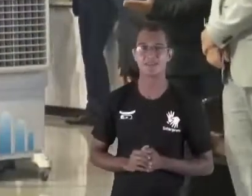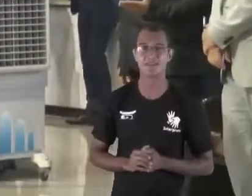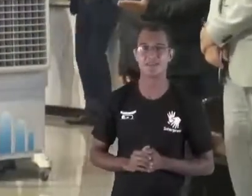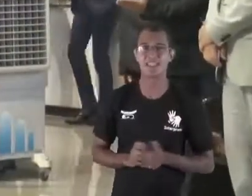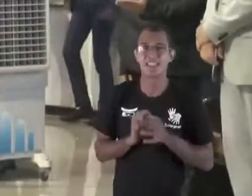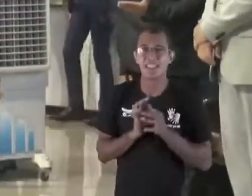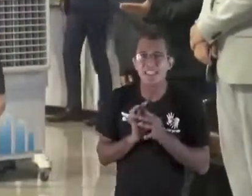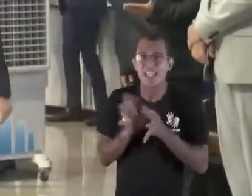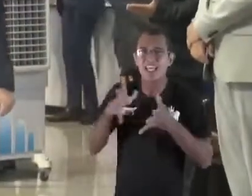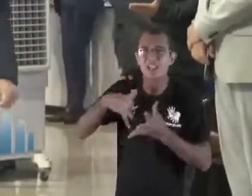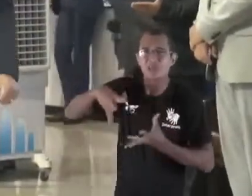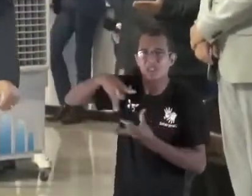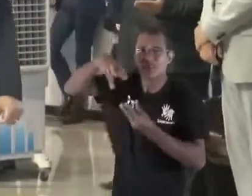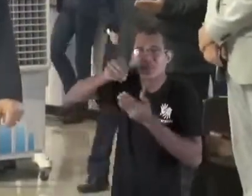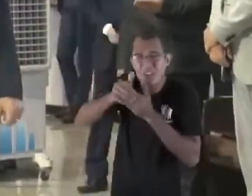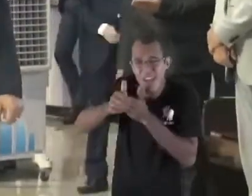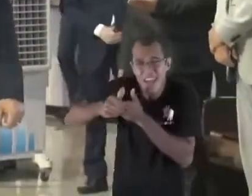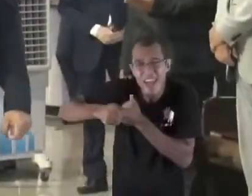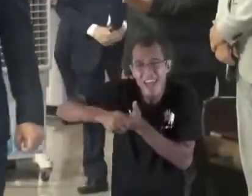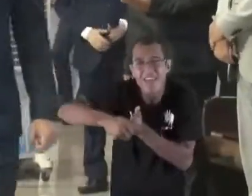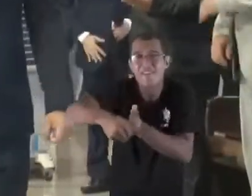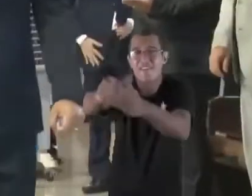Deixa o Espírito te levar.